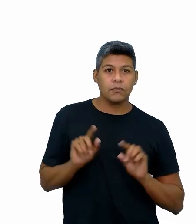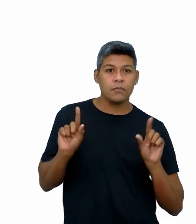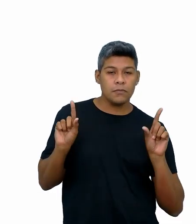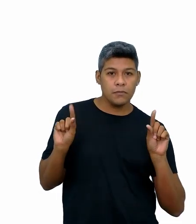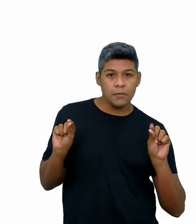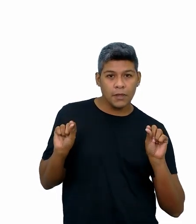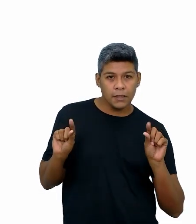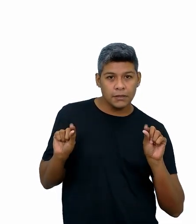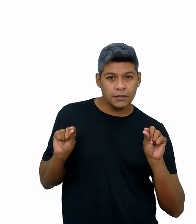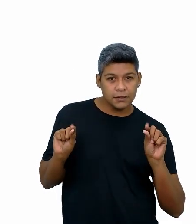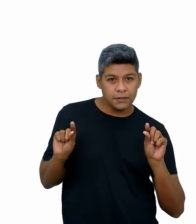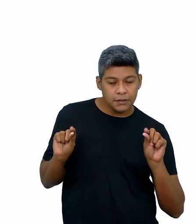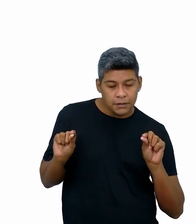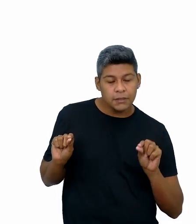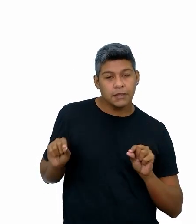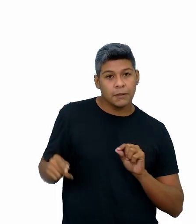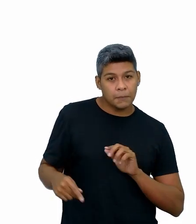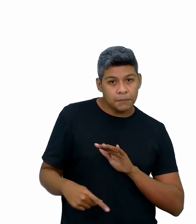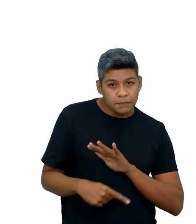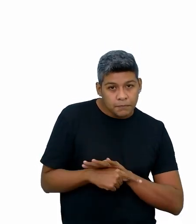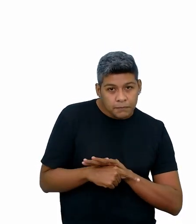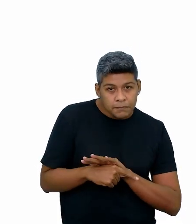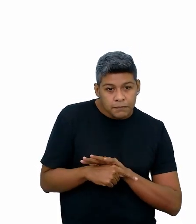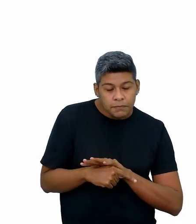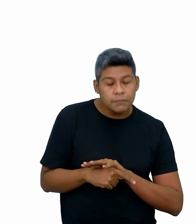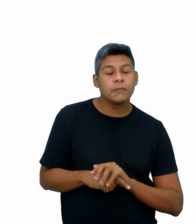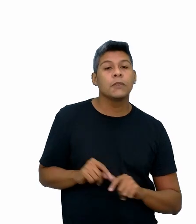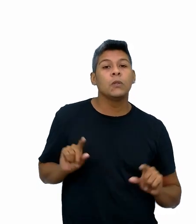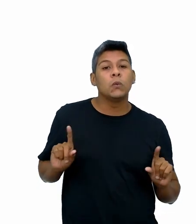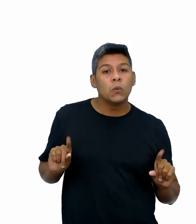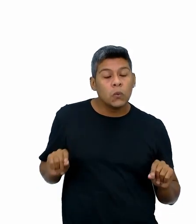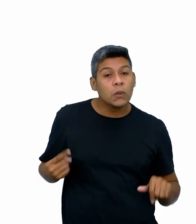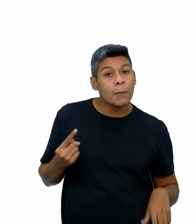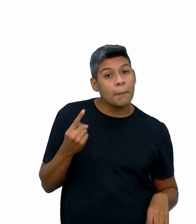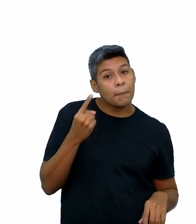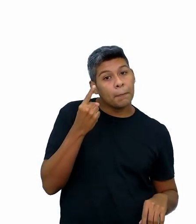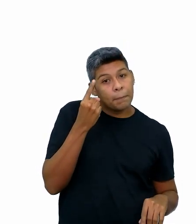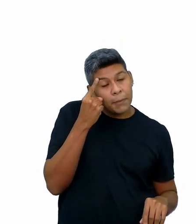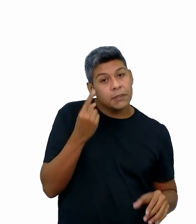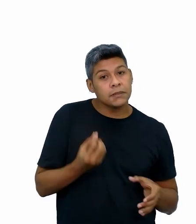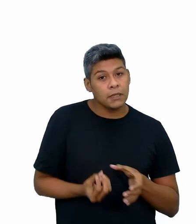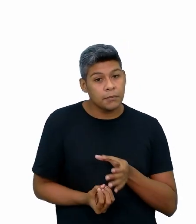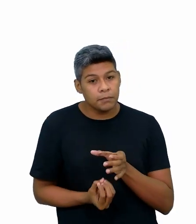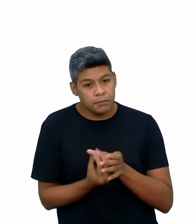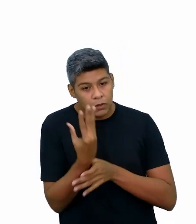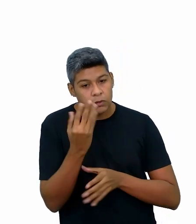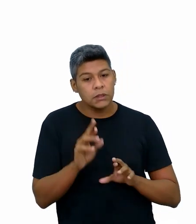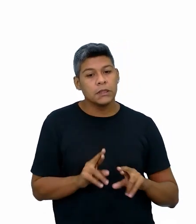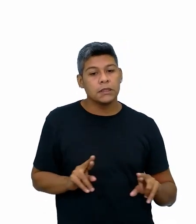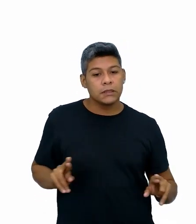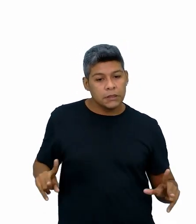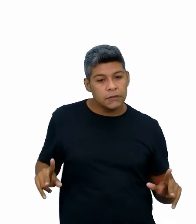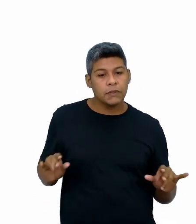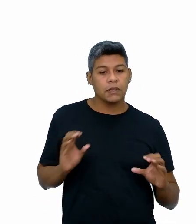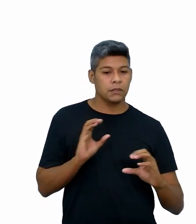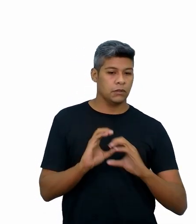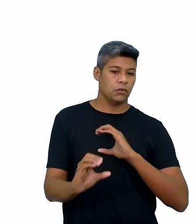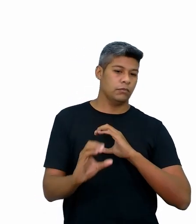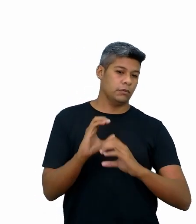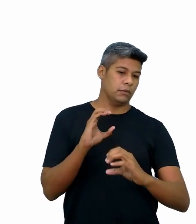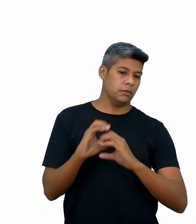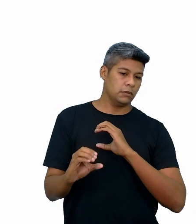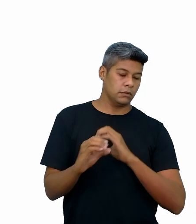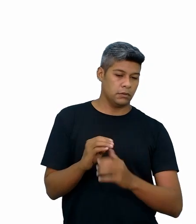produção direta, autônoma, né, do estudante, onde ele vai poder pensar em como produzir para esses diferentes meios de comunicação,